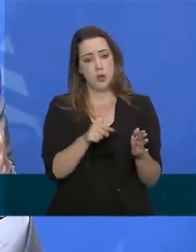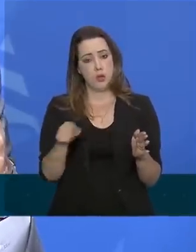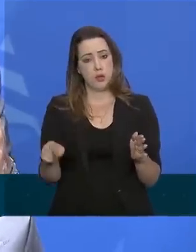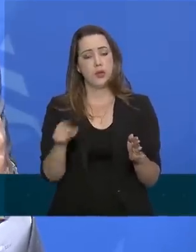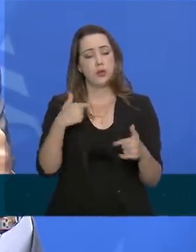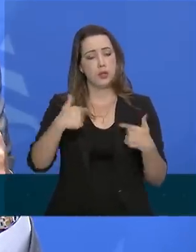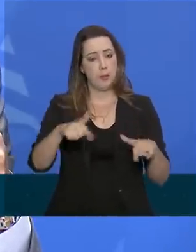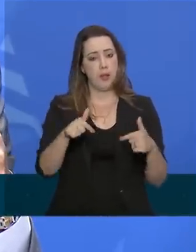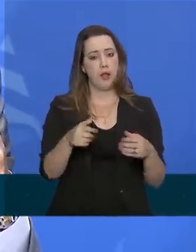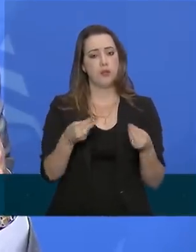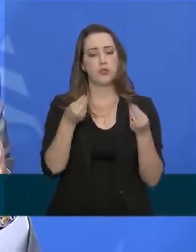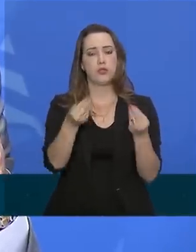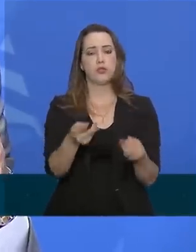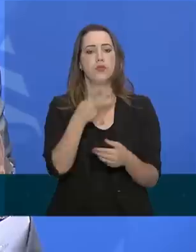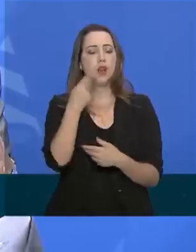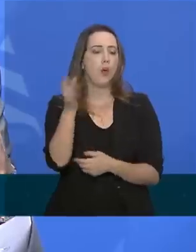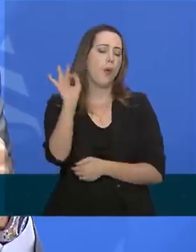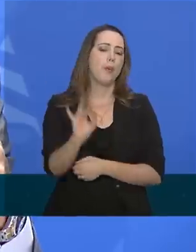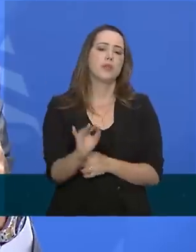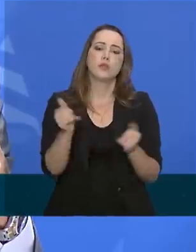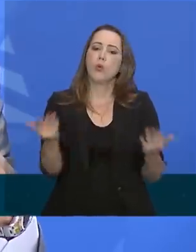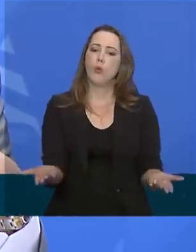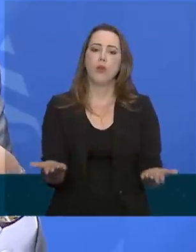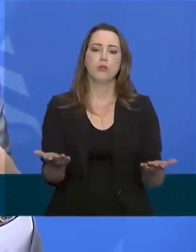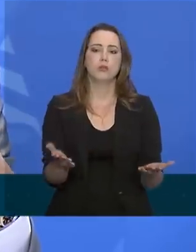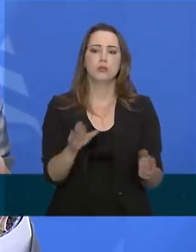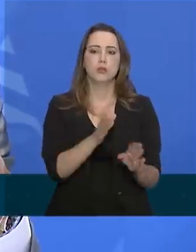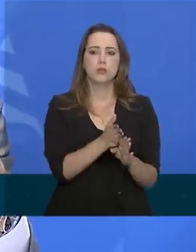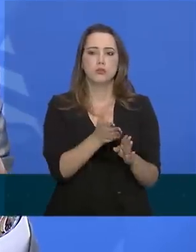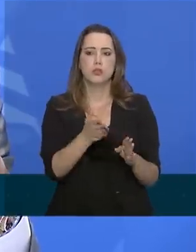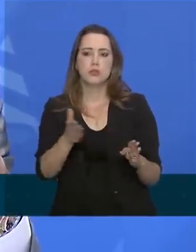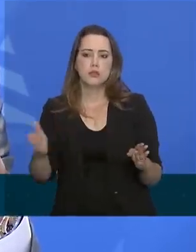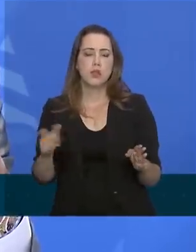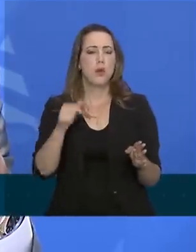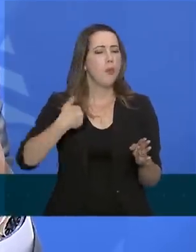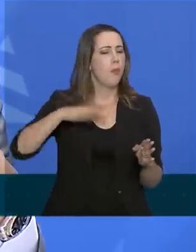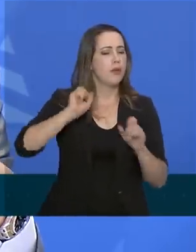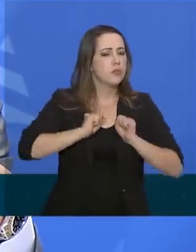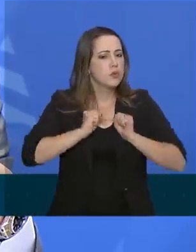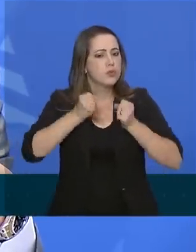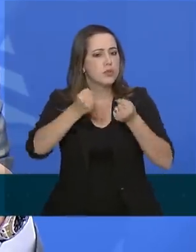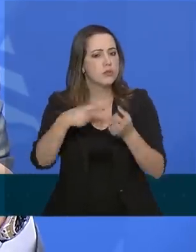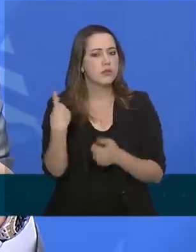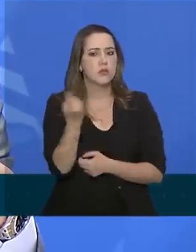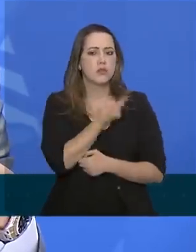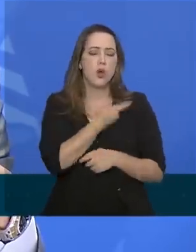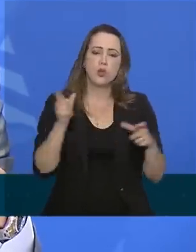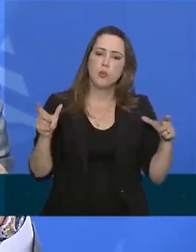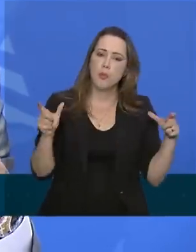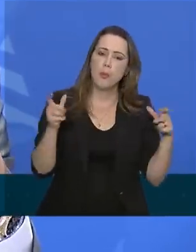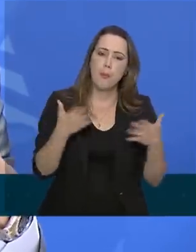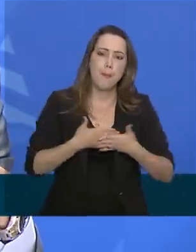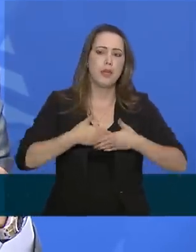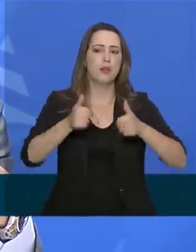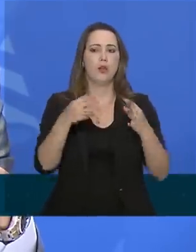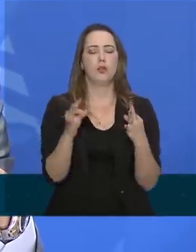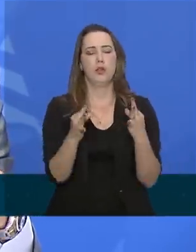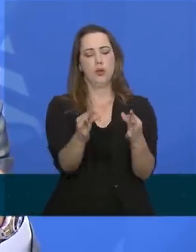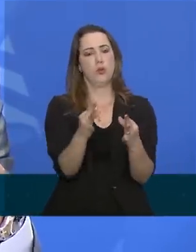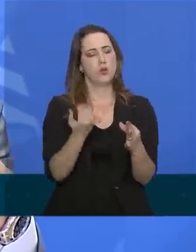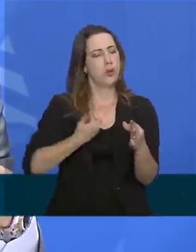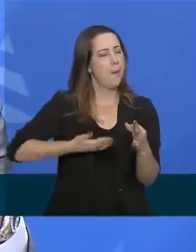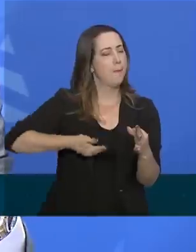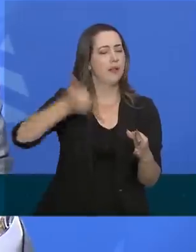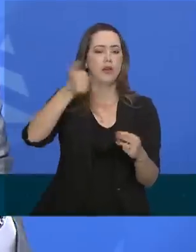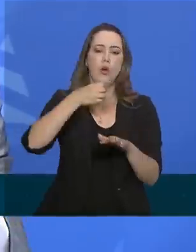função de atribuir o percentual e neste meio tempo o máximo de empenho nosso inteira menor melhor tecnologia melhor informação